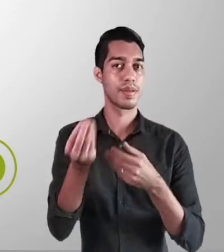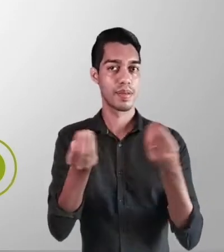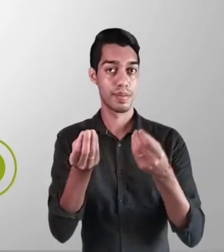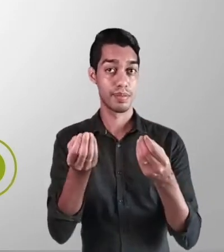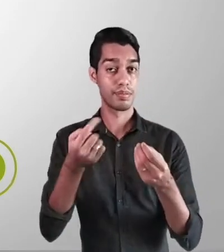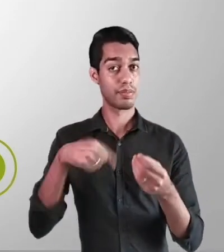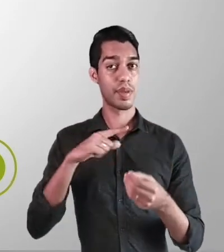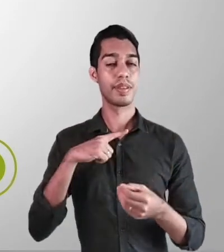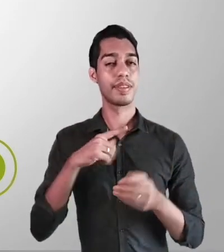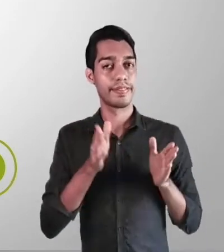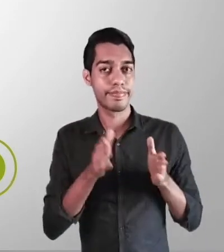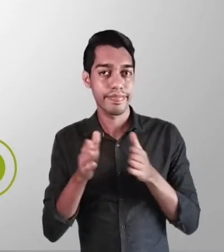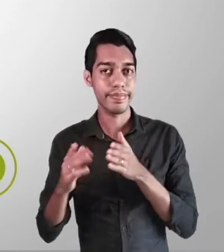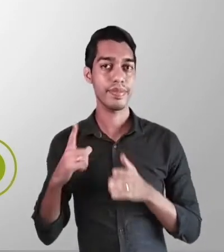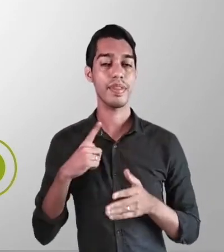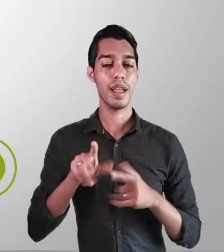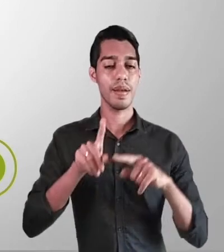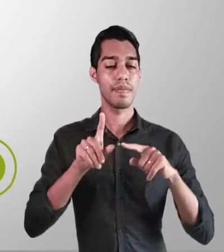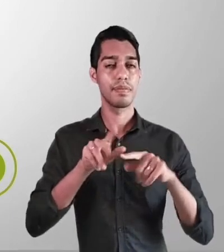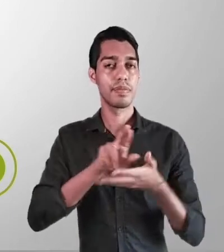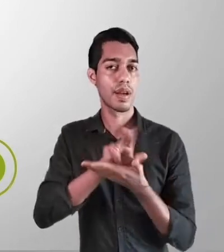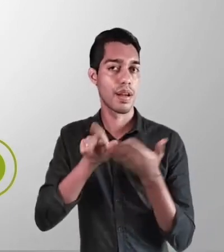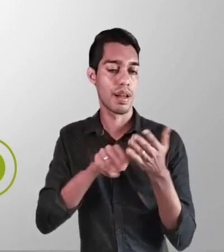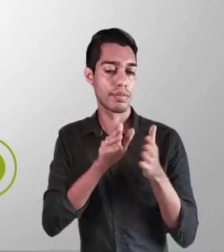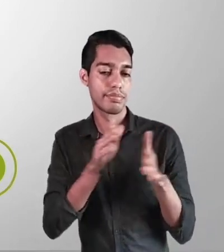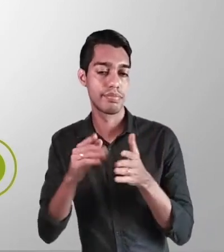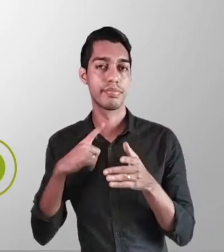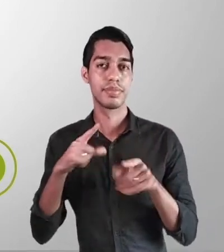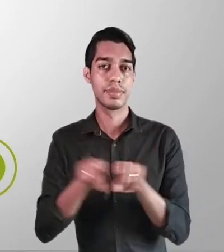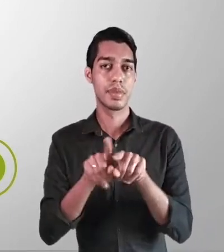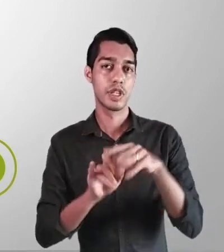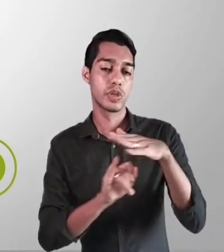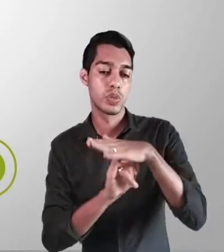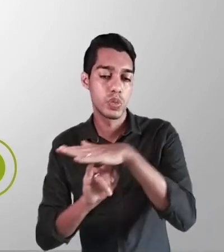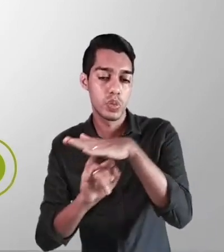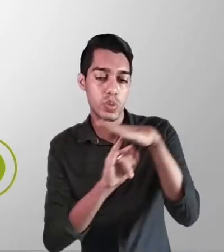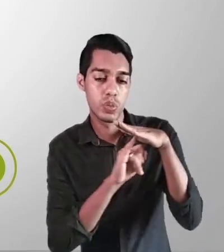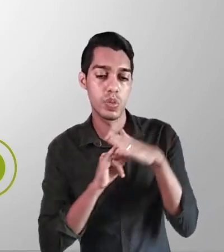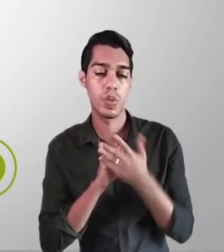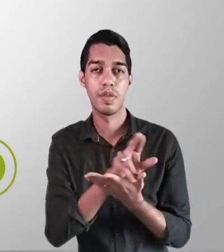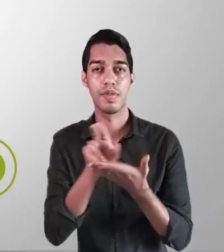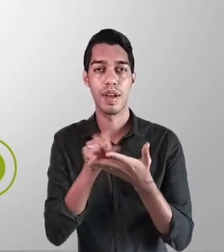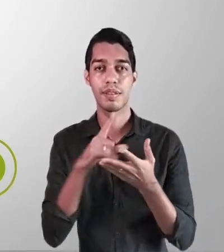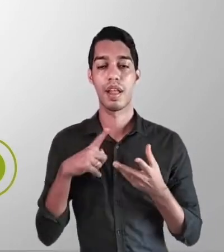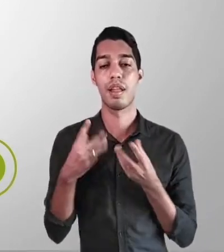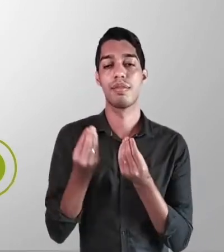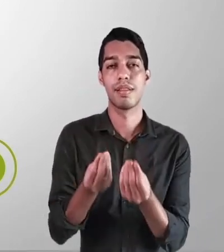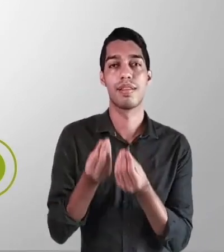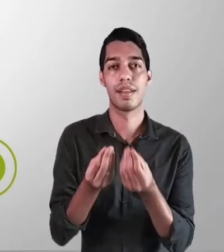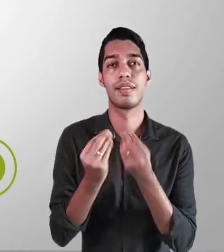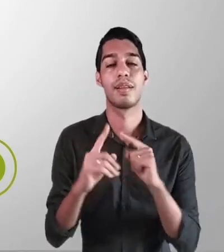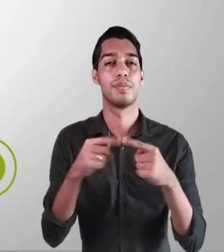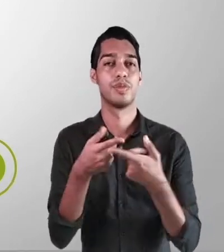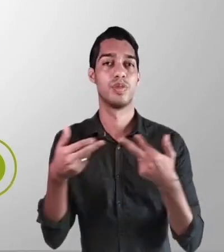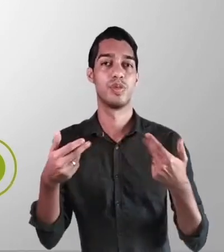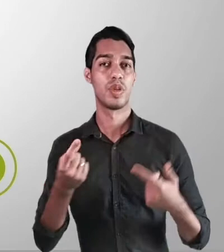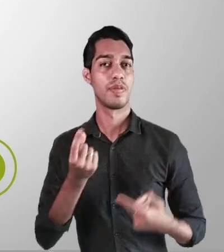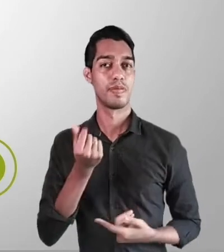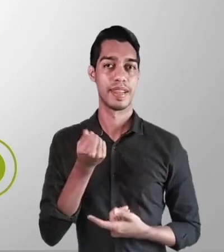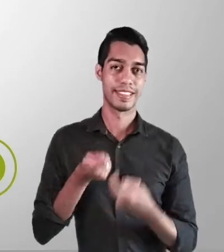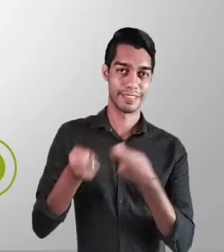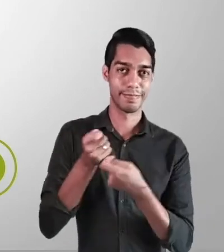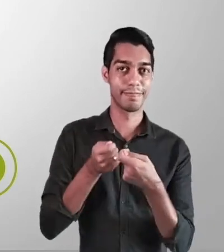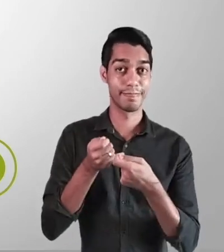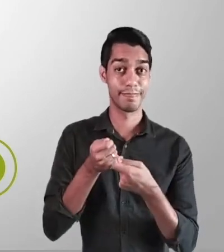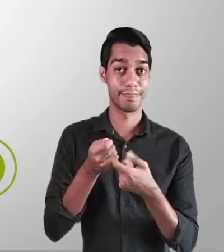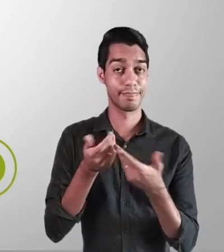vários instrumentos e várias instituições trabalhando fortemente essa oferta de produtos financeiros, né?